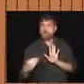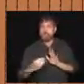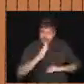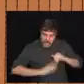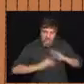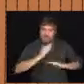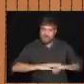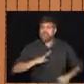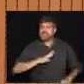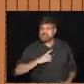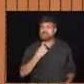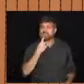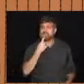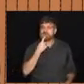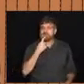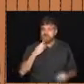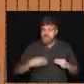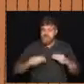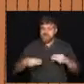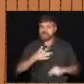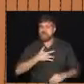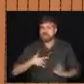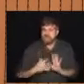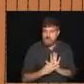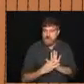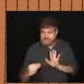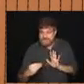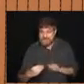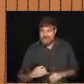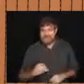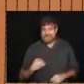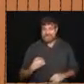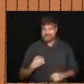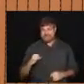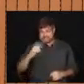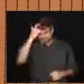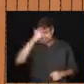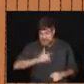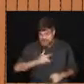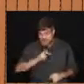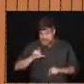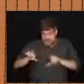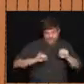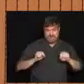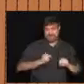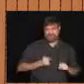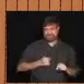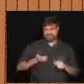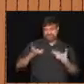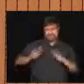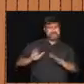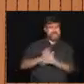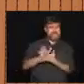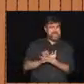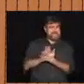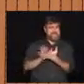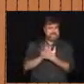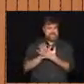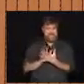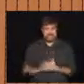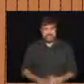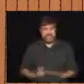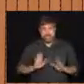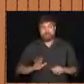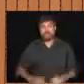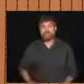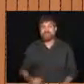no município de Campinas. É claro que se eu pudesse escolher, eu não teria passado por nada disso, mas eu não sei se fosse